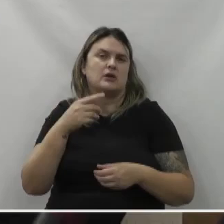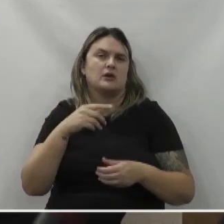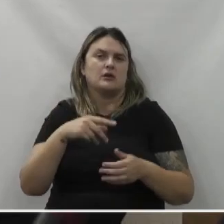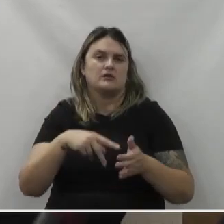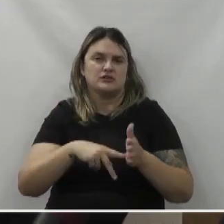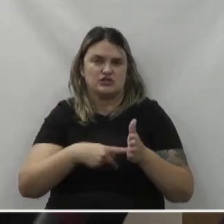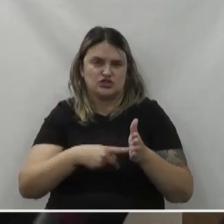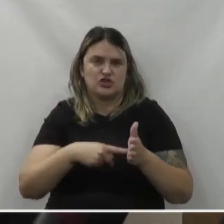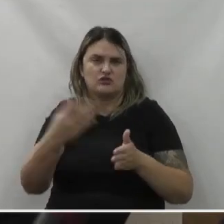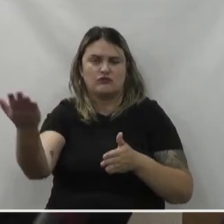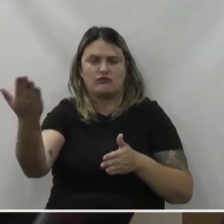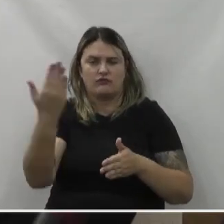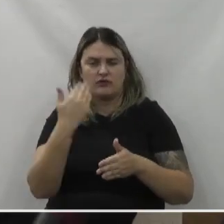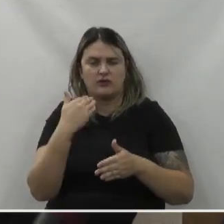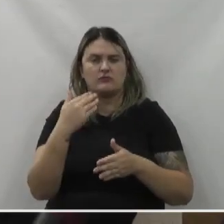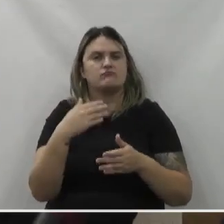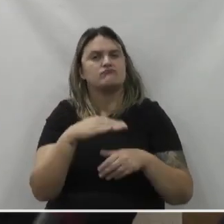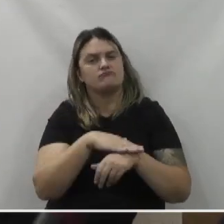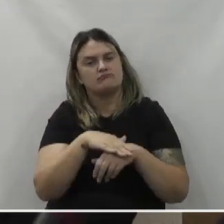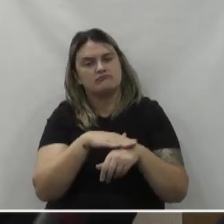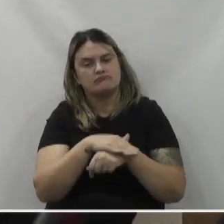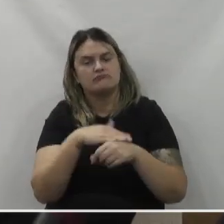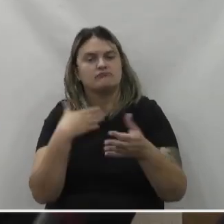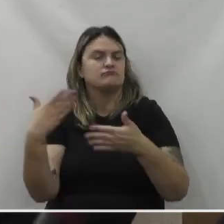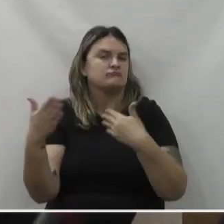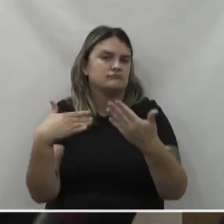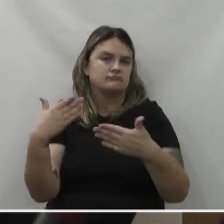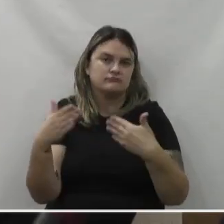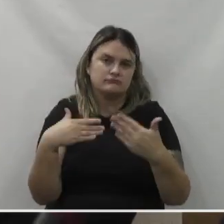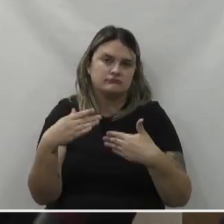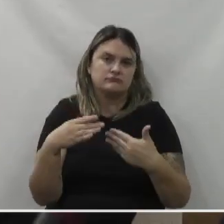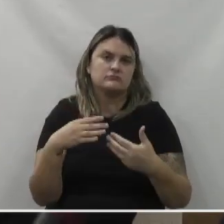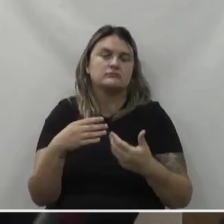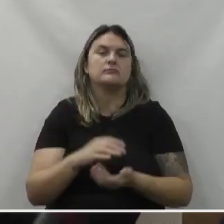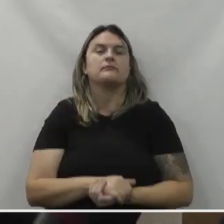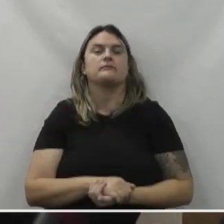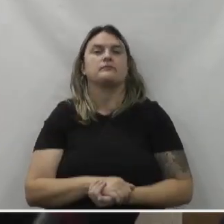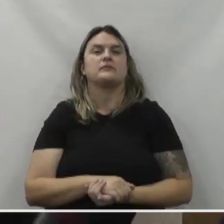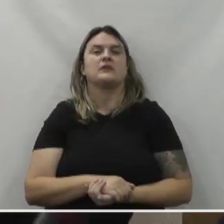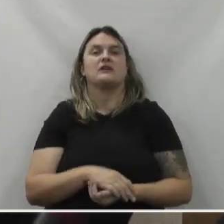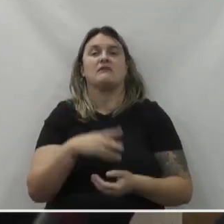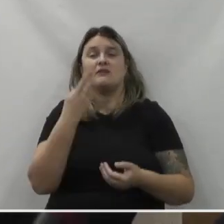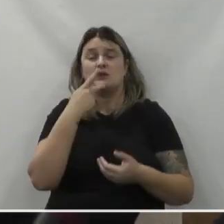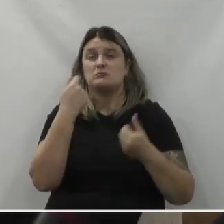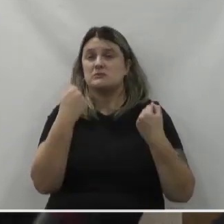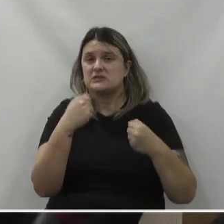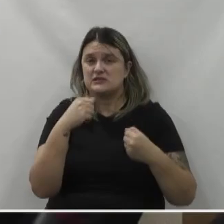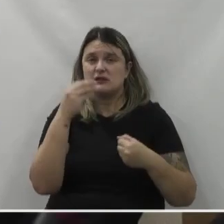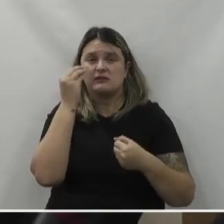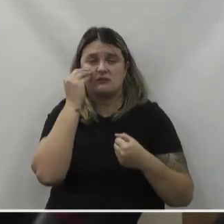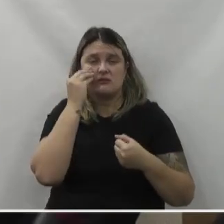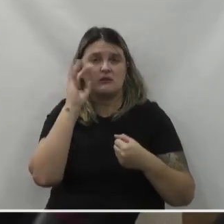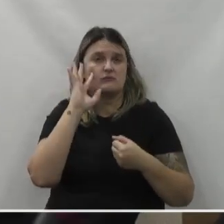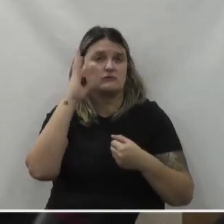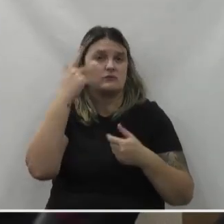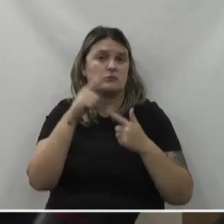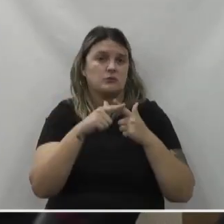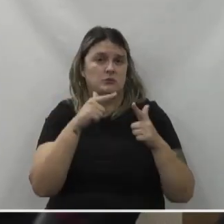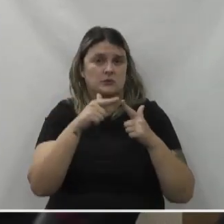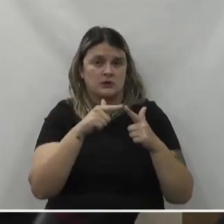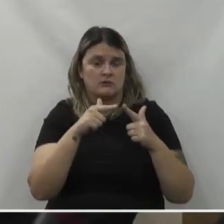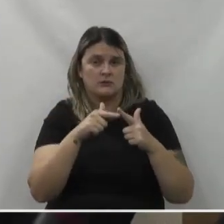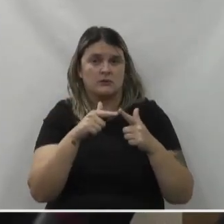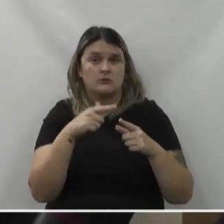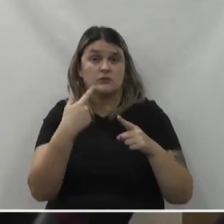Magistério e o Sindicato Servidor Público, então que seja tomadas as devidas providências que tornem o